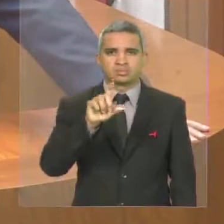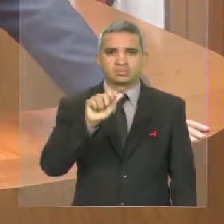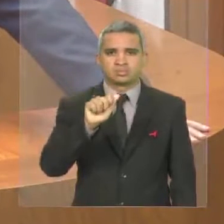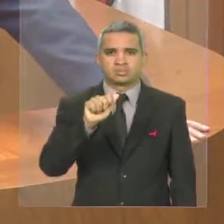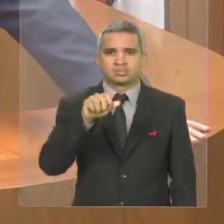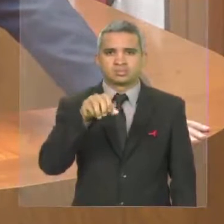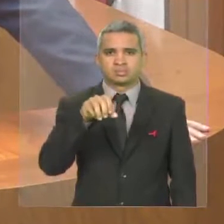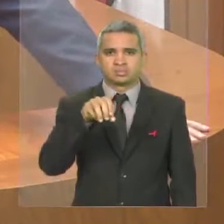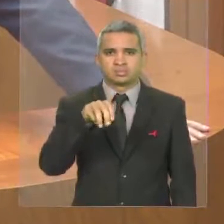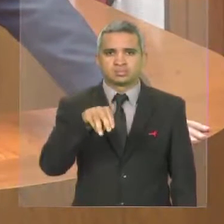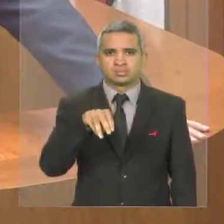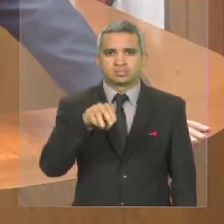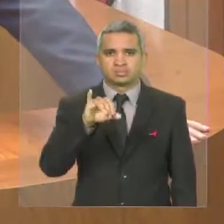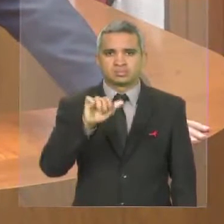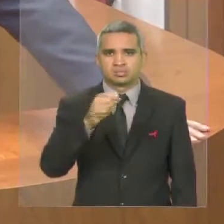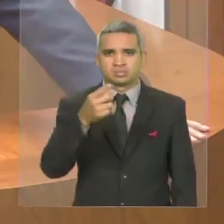conhecido